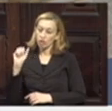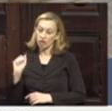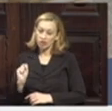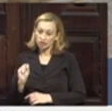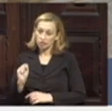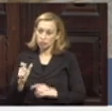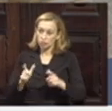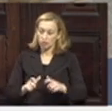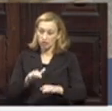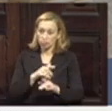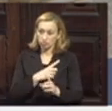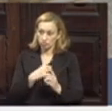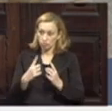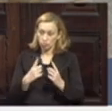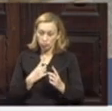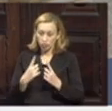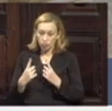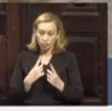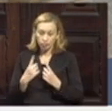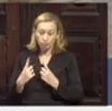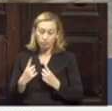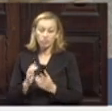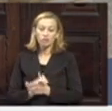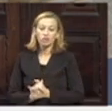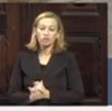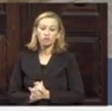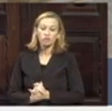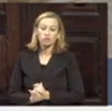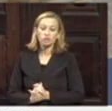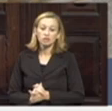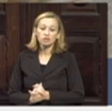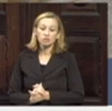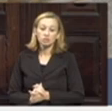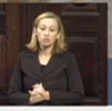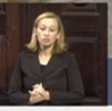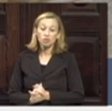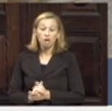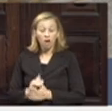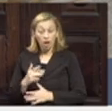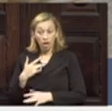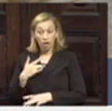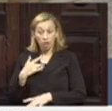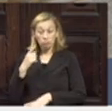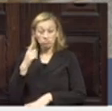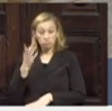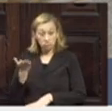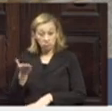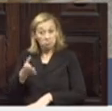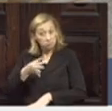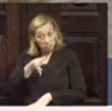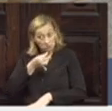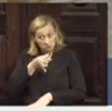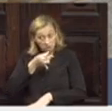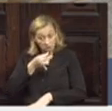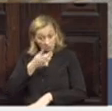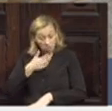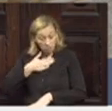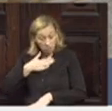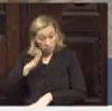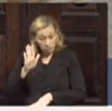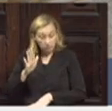rodagem. Ele está recapeando, por exemplo, admitamos, a linha vermelha.